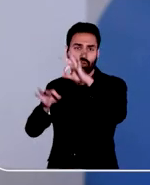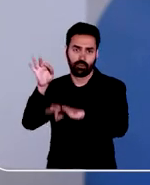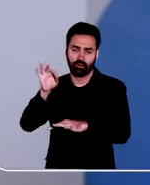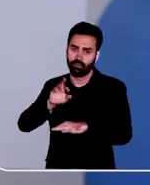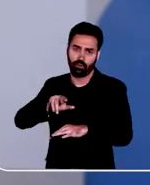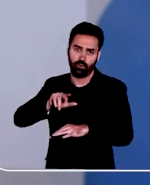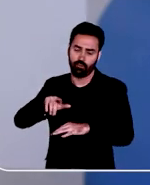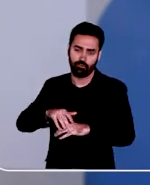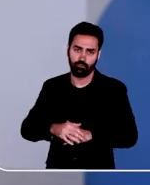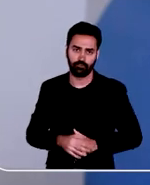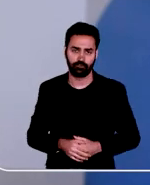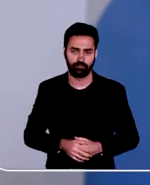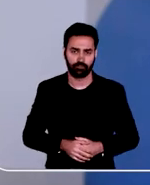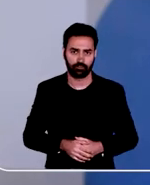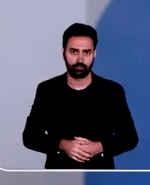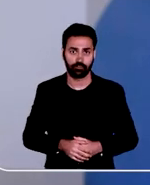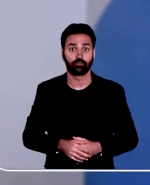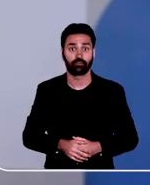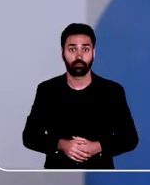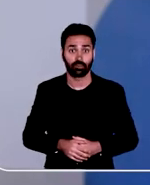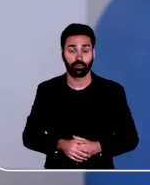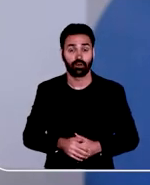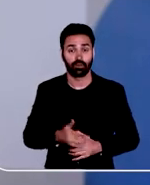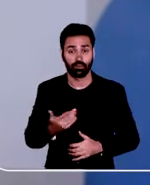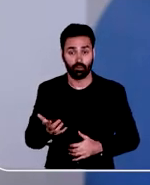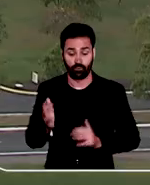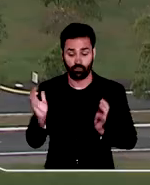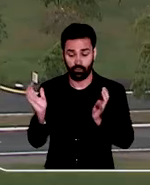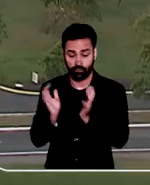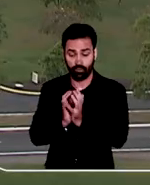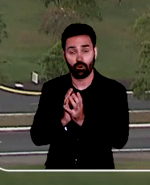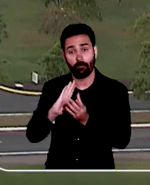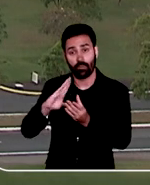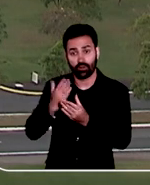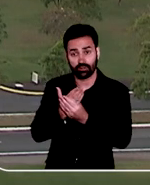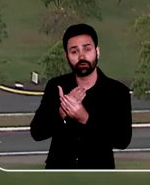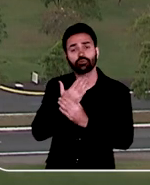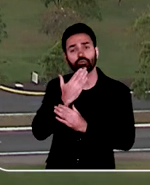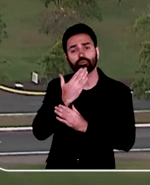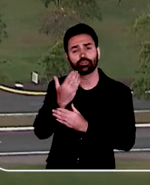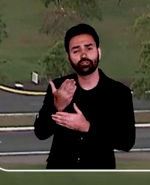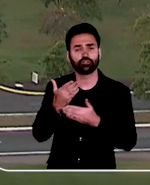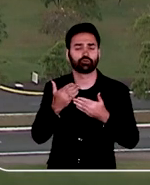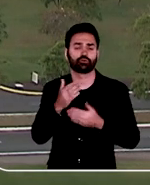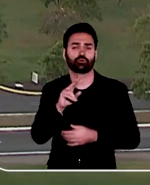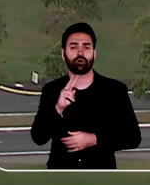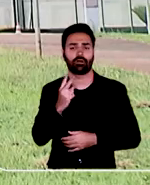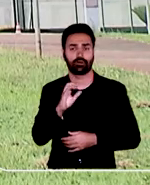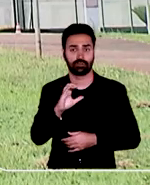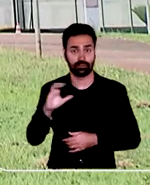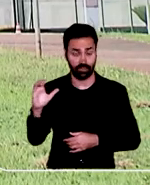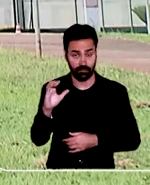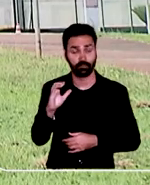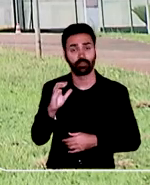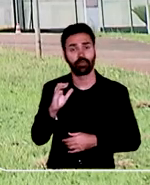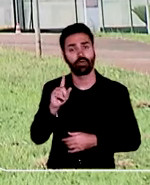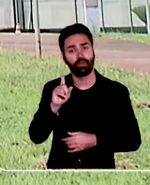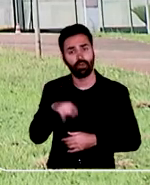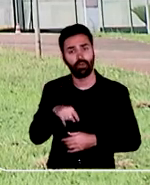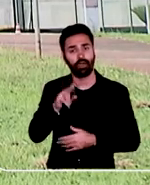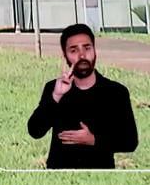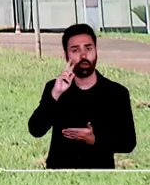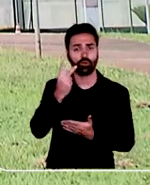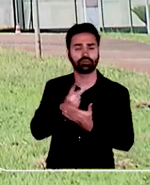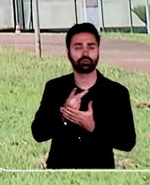competente para julgar aquela autoridade o caso julgado pela quinta turma envolvia um pedido de abesc